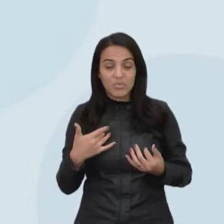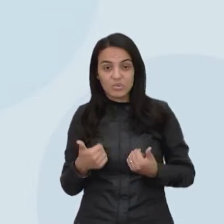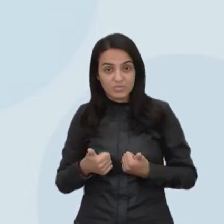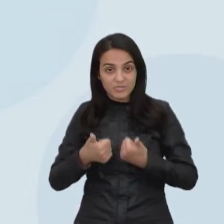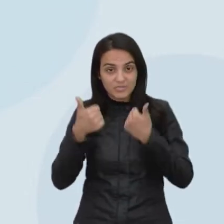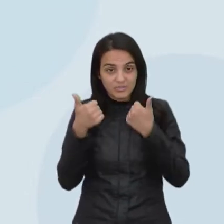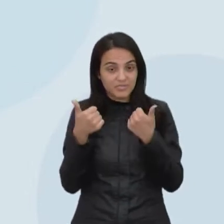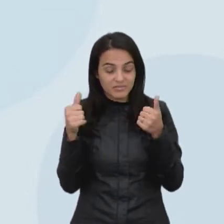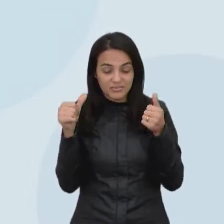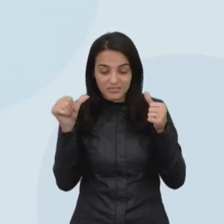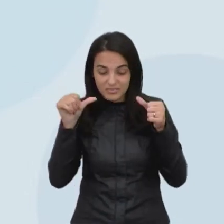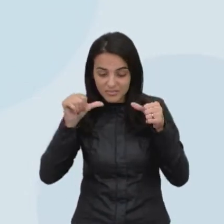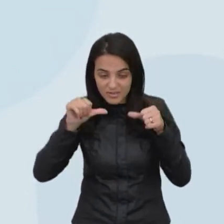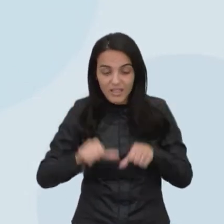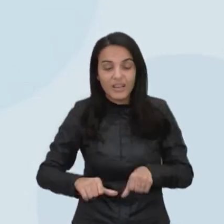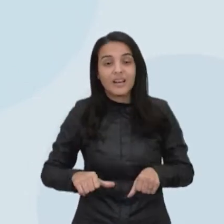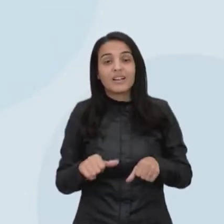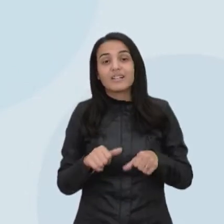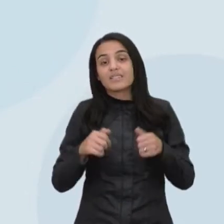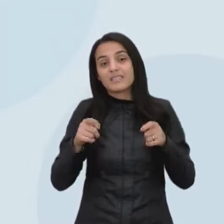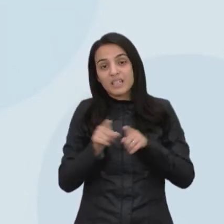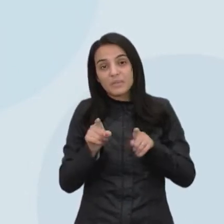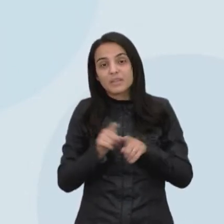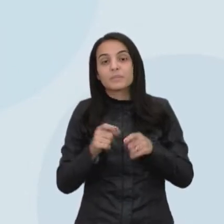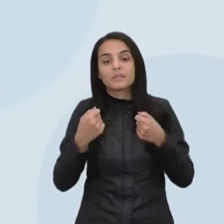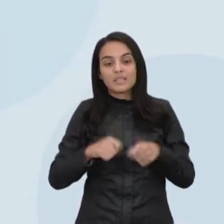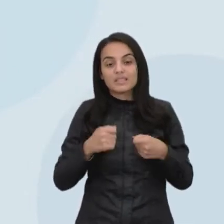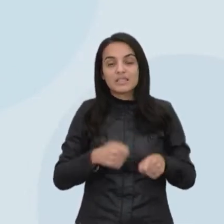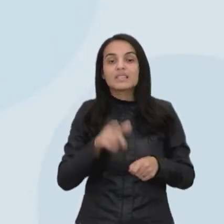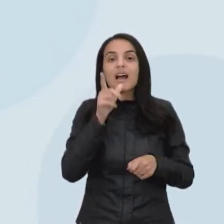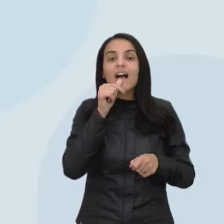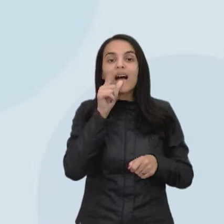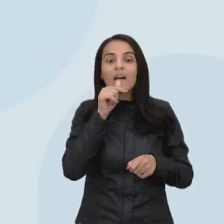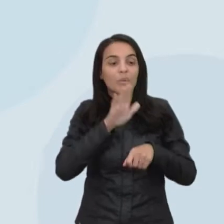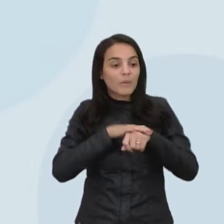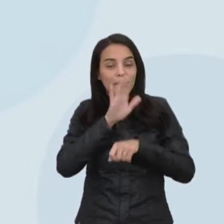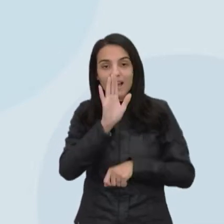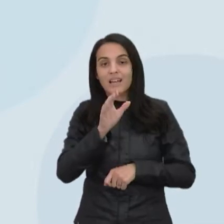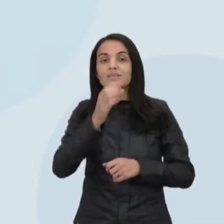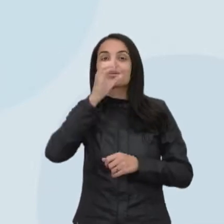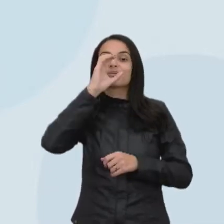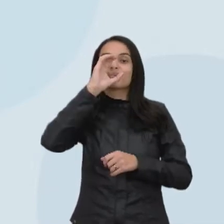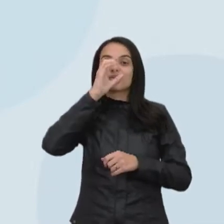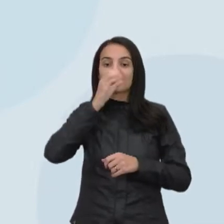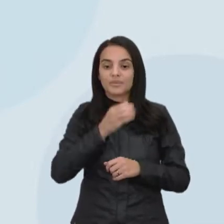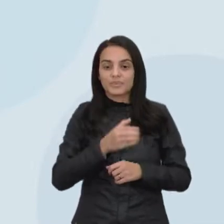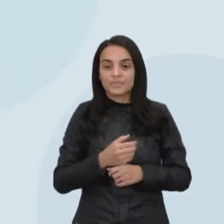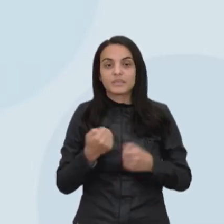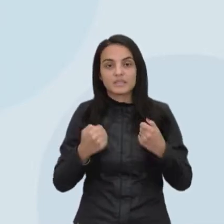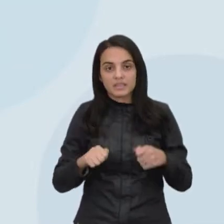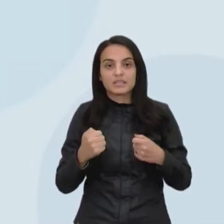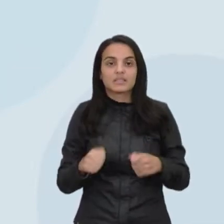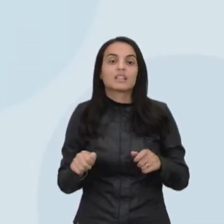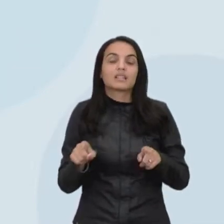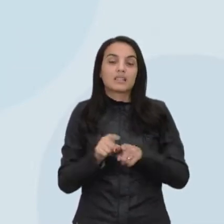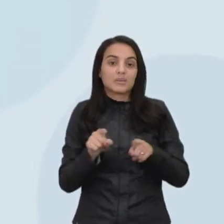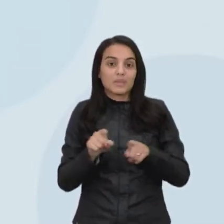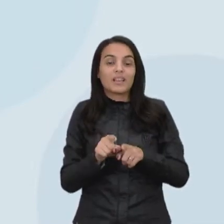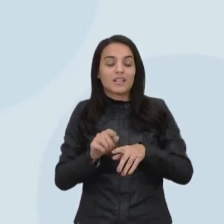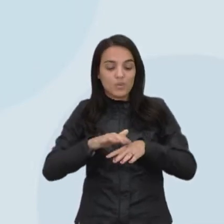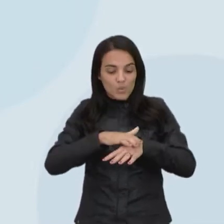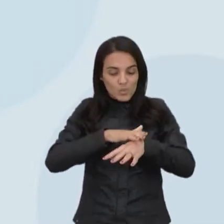precisam consumir, né, maiores quantidades de água. Alguns relatam também